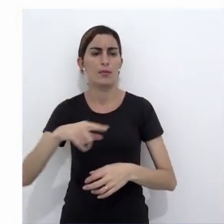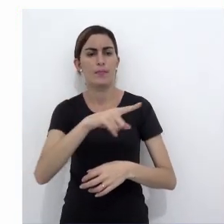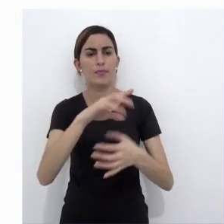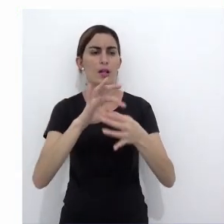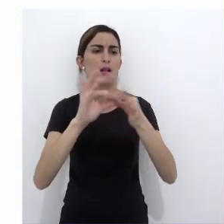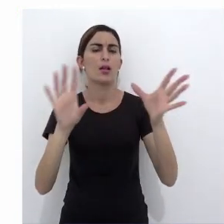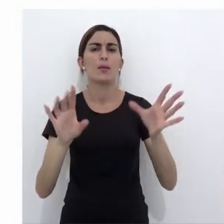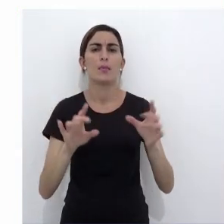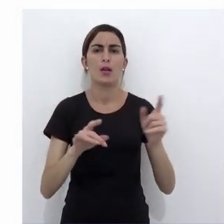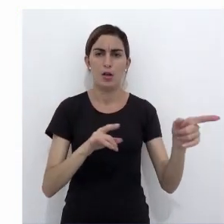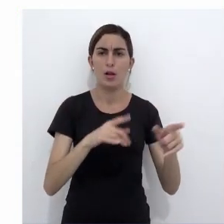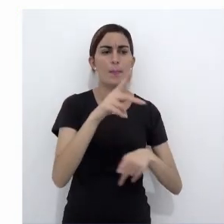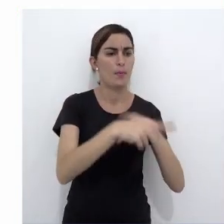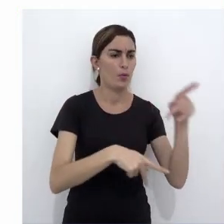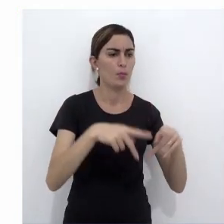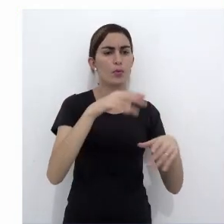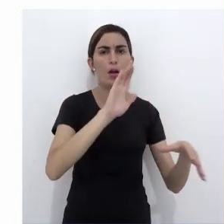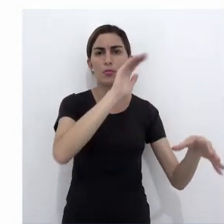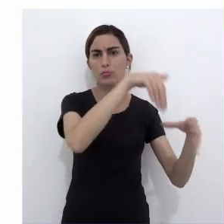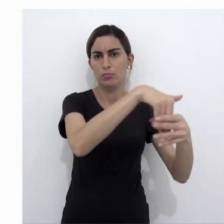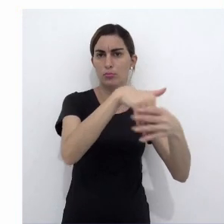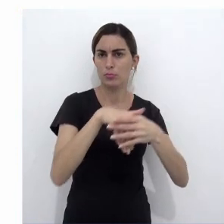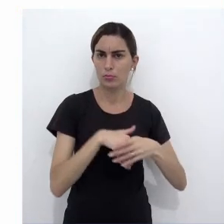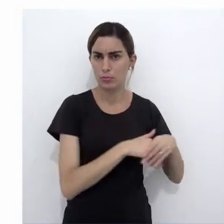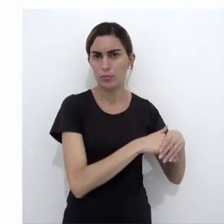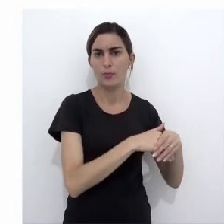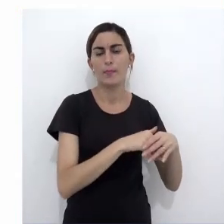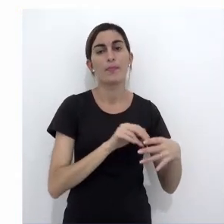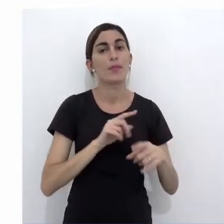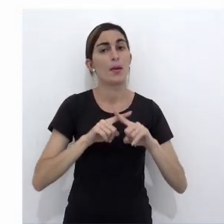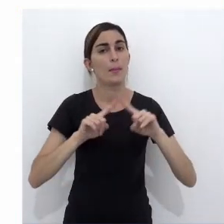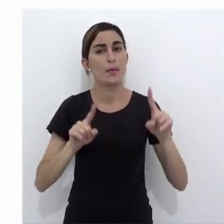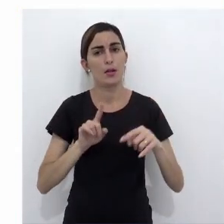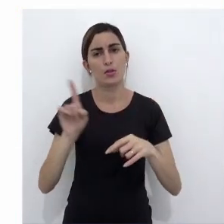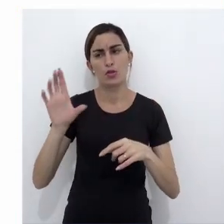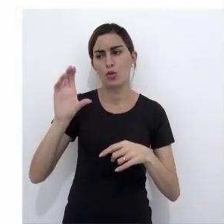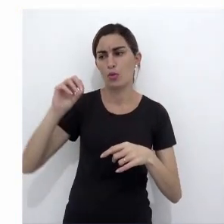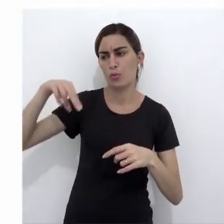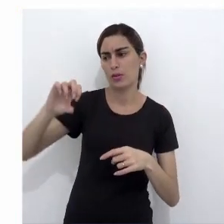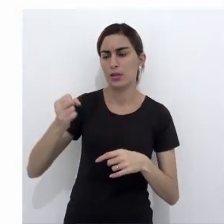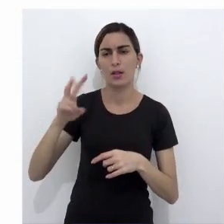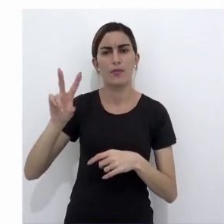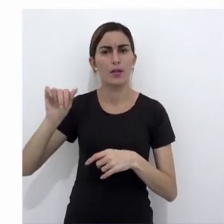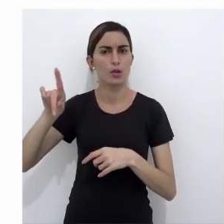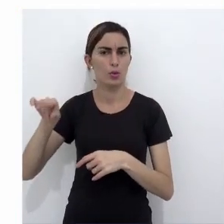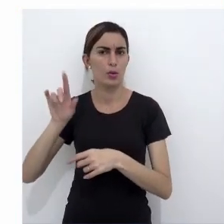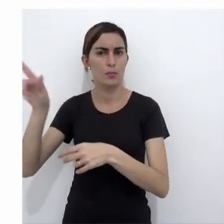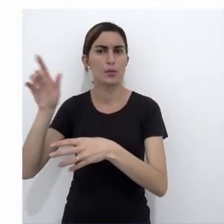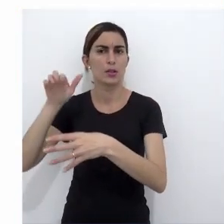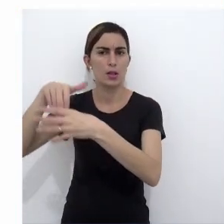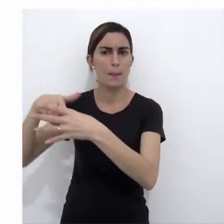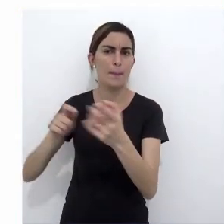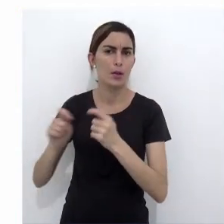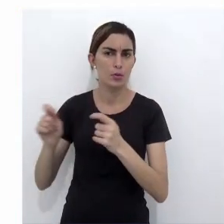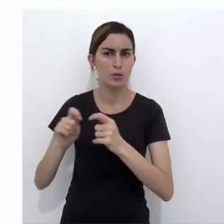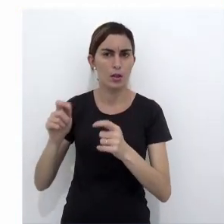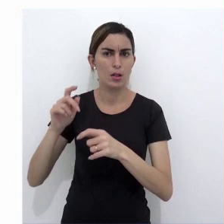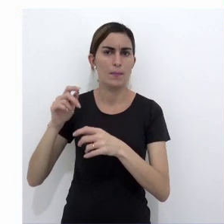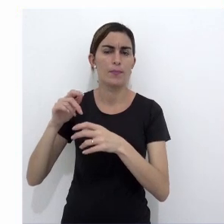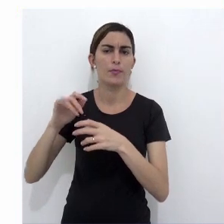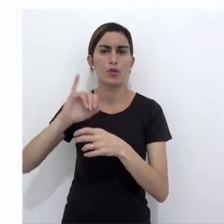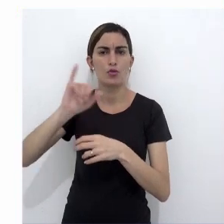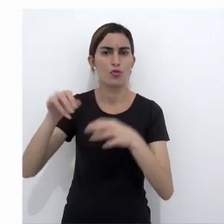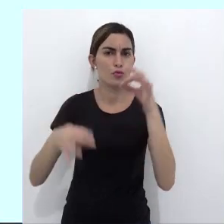existir eleição popular dos magistrados, mas para os conservadores tinha que existir a manutenção da independência do